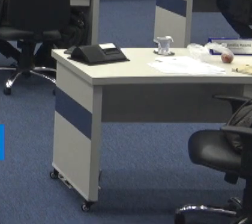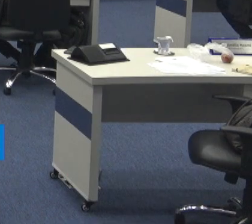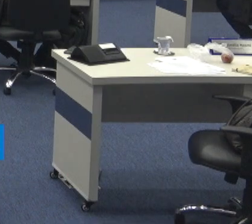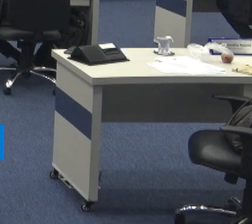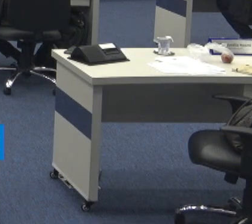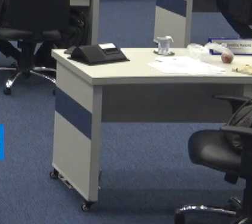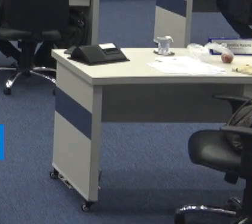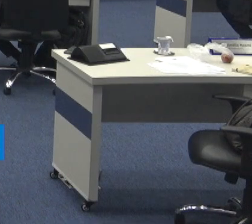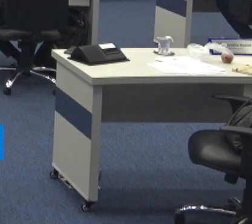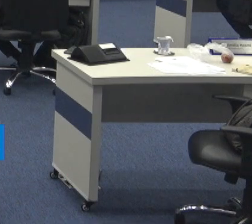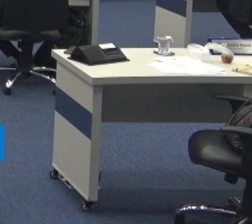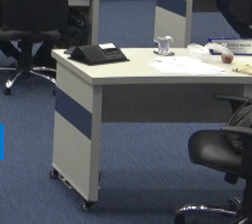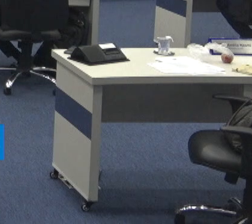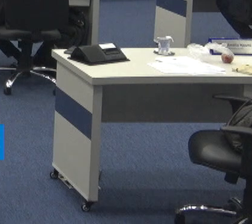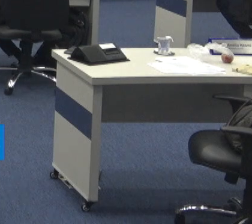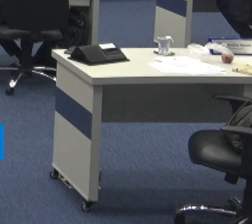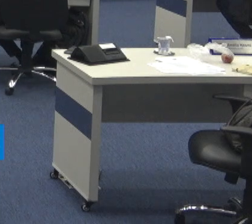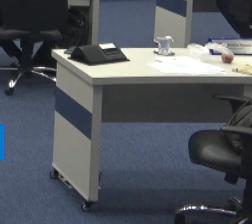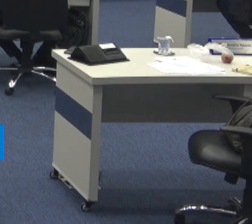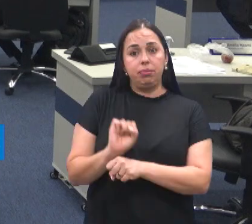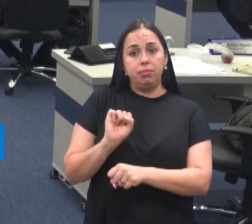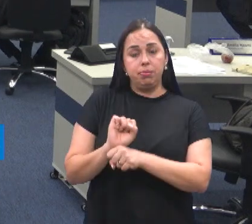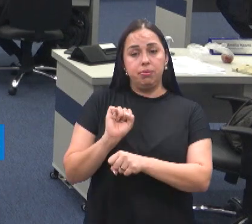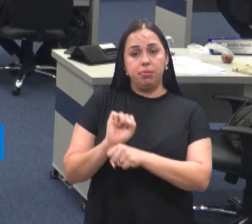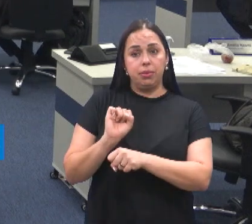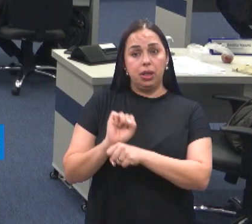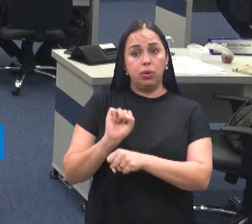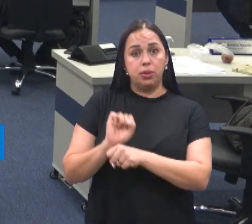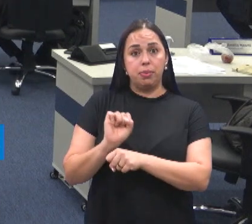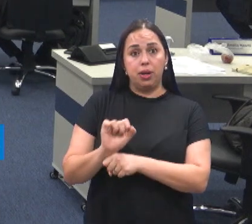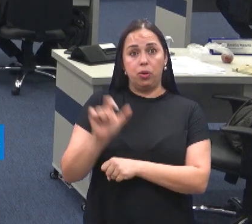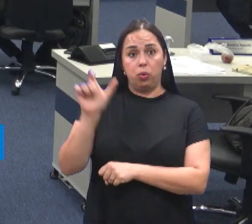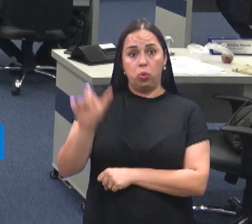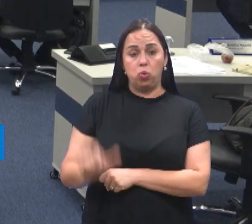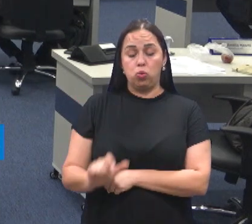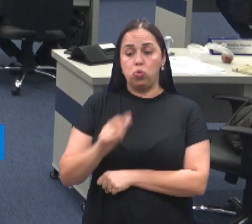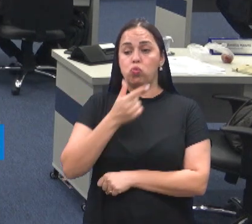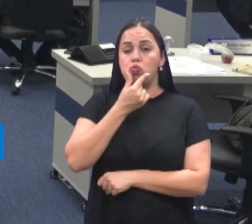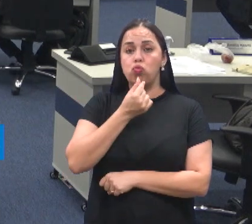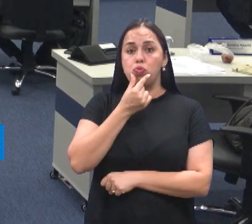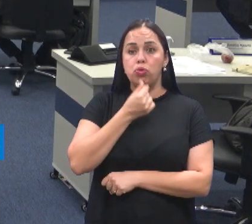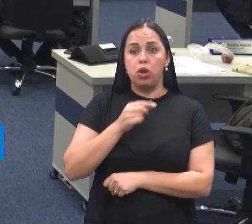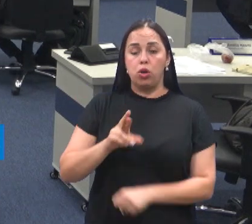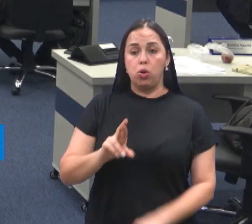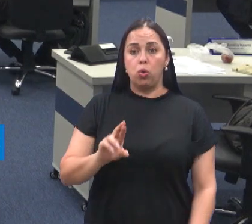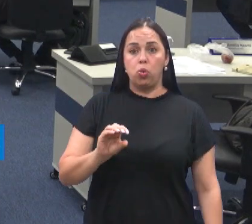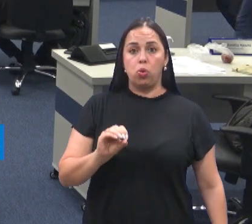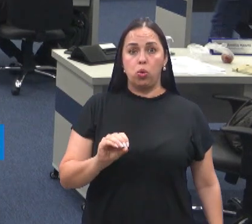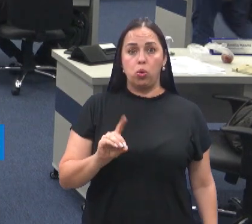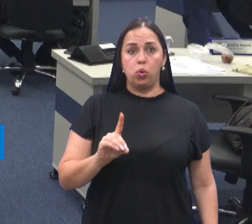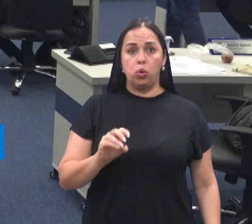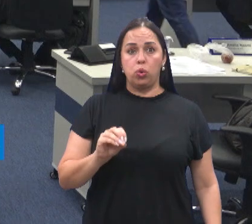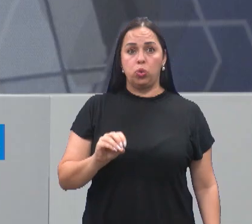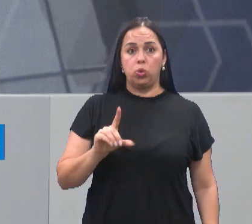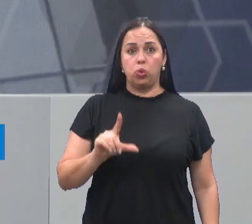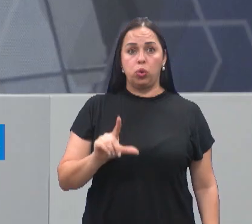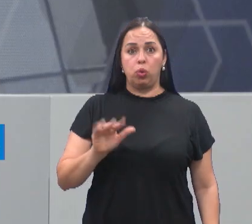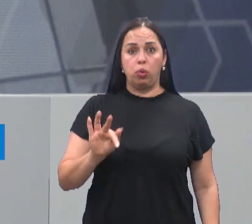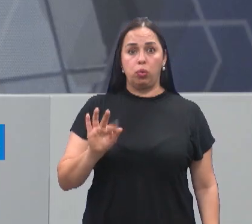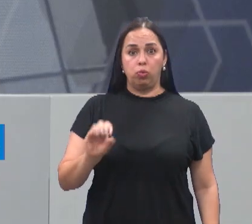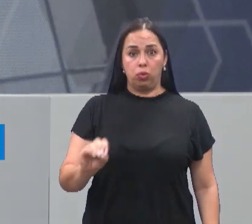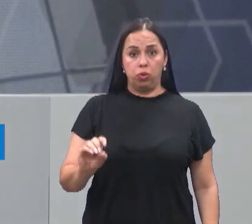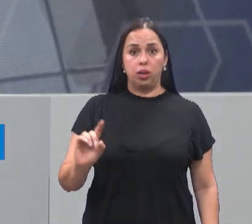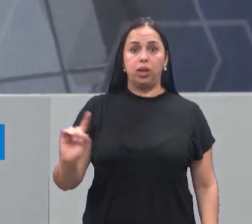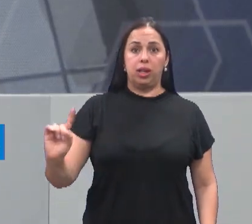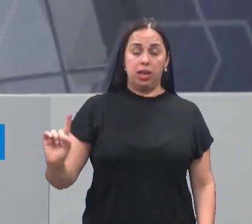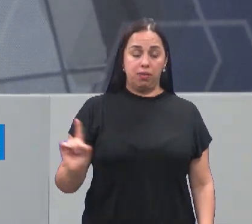Alô? Eu estou esperando o seu Rodolfo, que ele está subindo, saiu do meu gabinete,